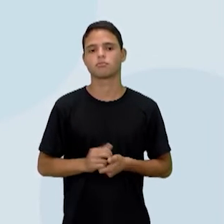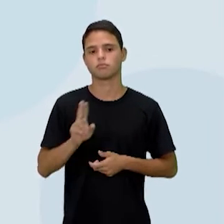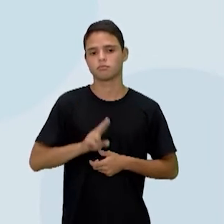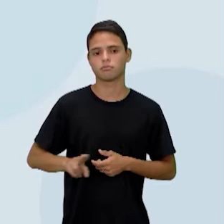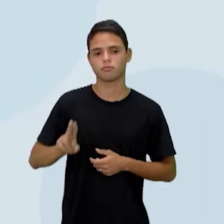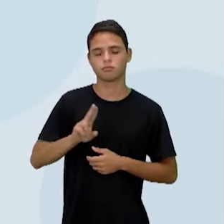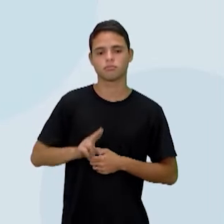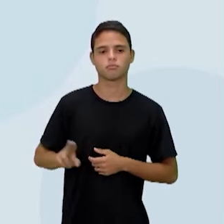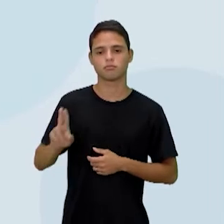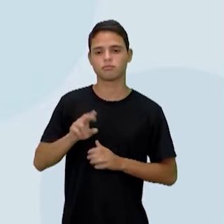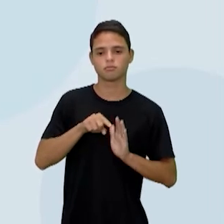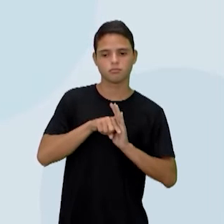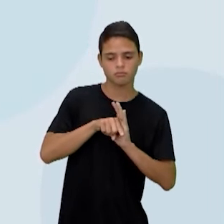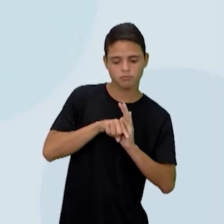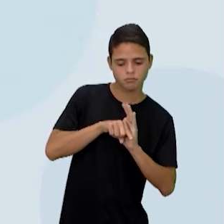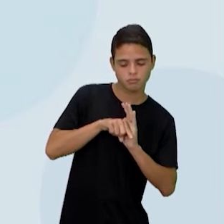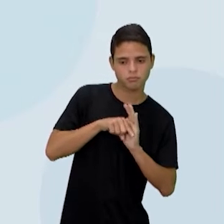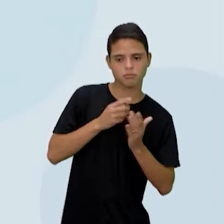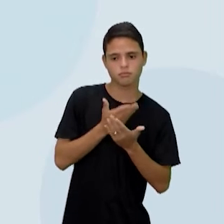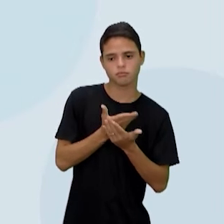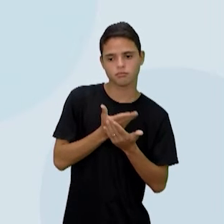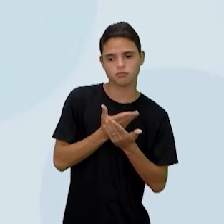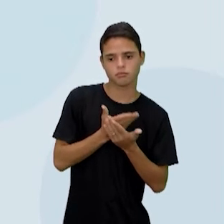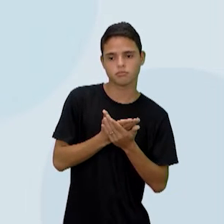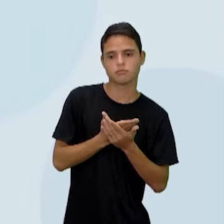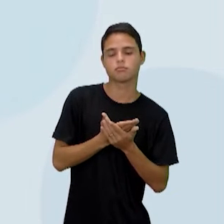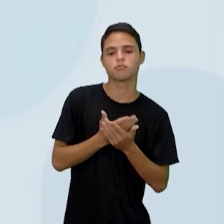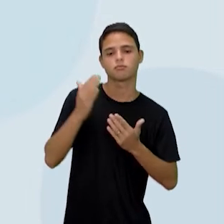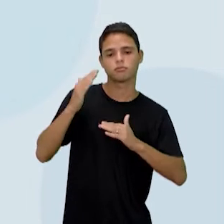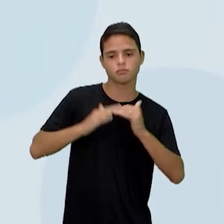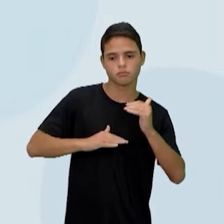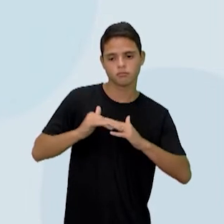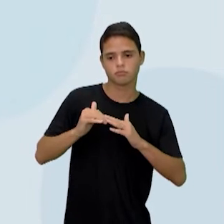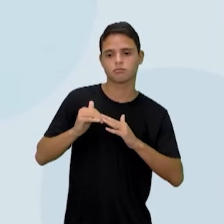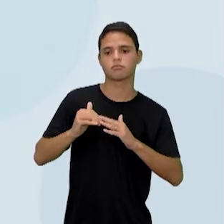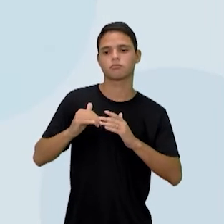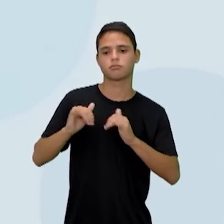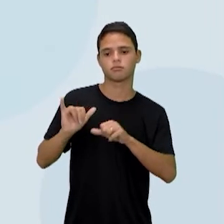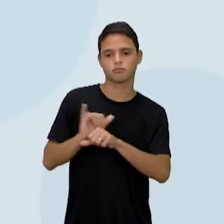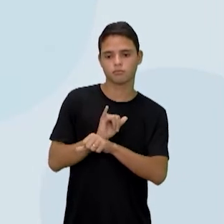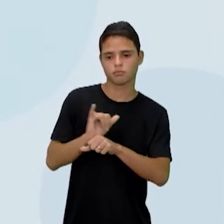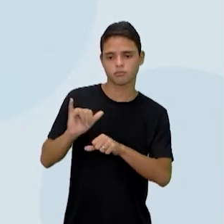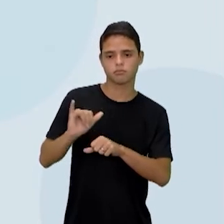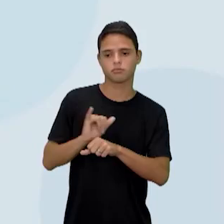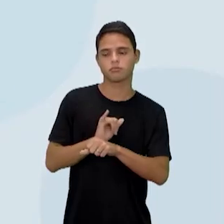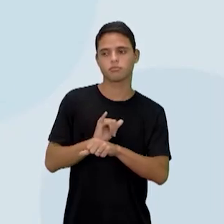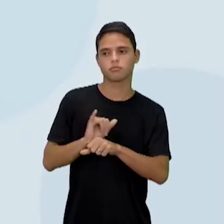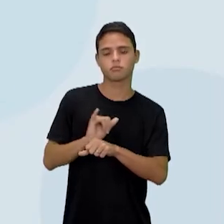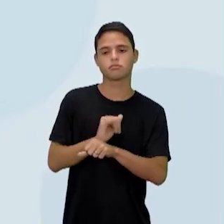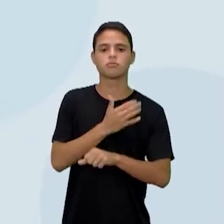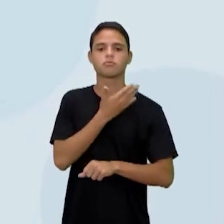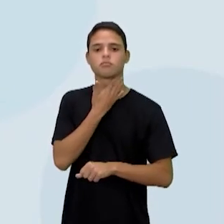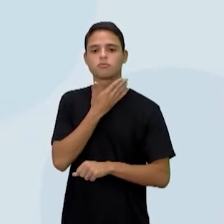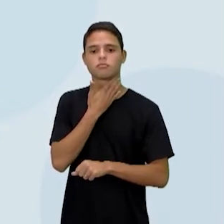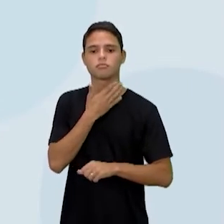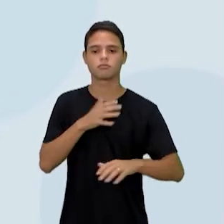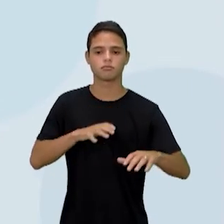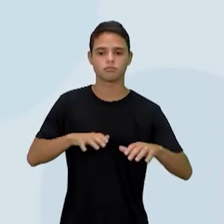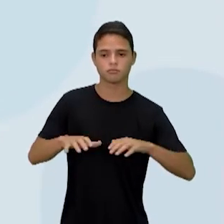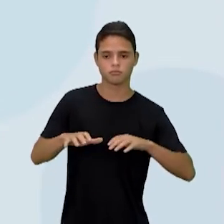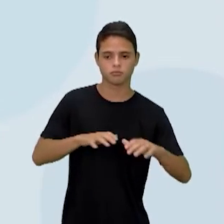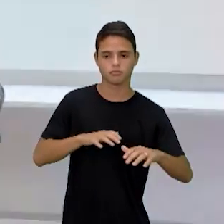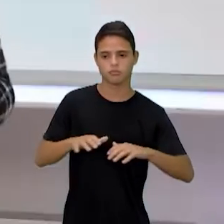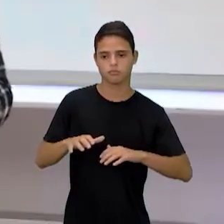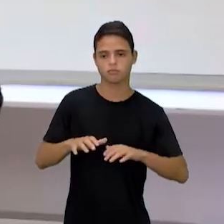de observação de Stanislavski e das técnicas de interpretação vocal, impostação de voz, movimentação de